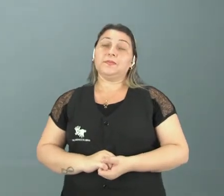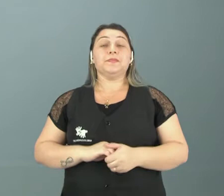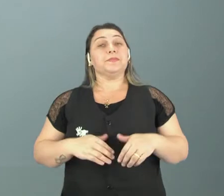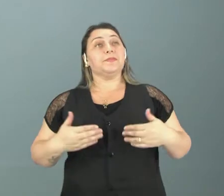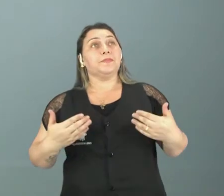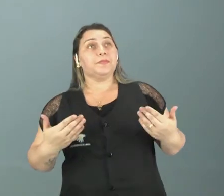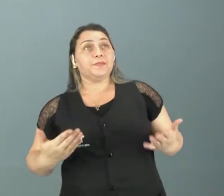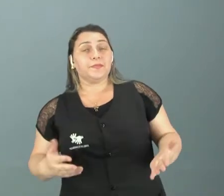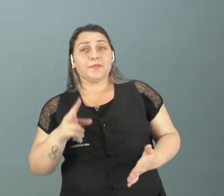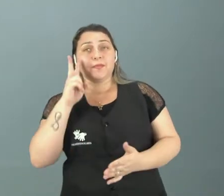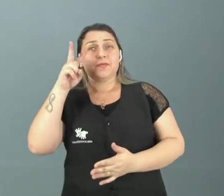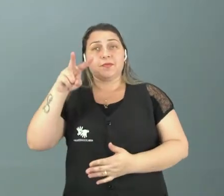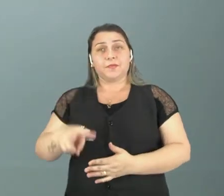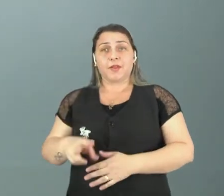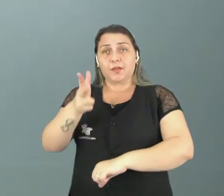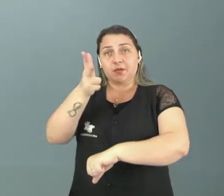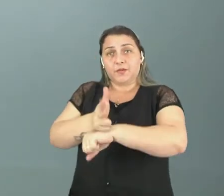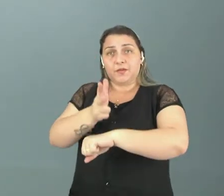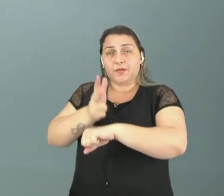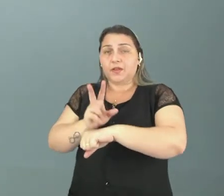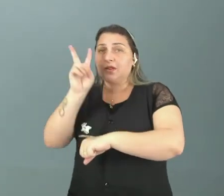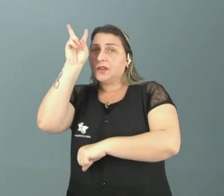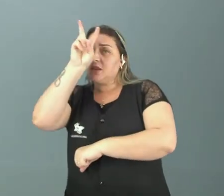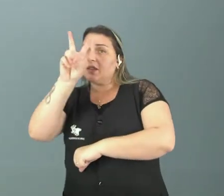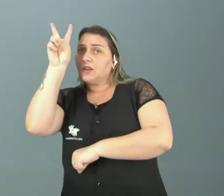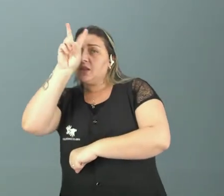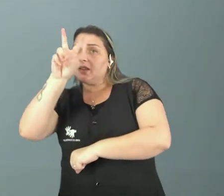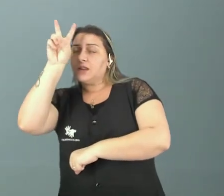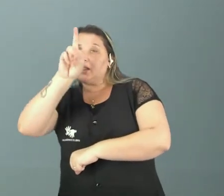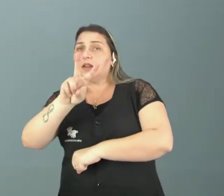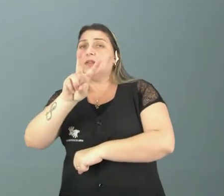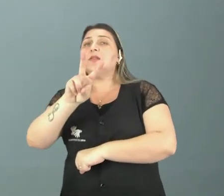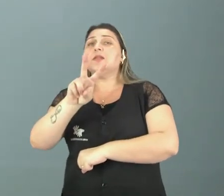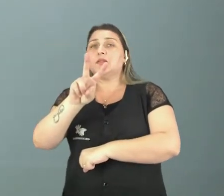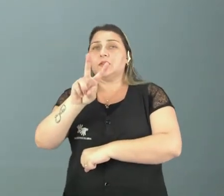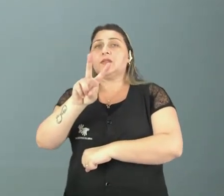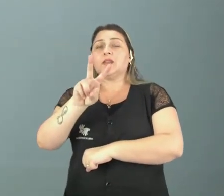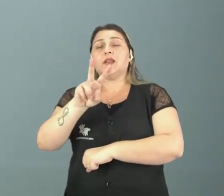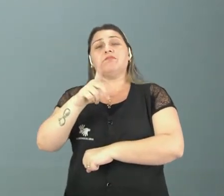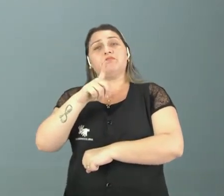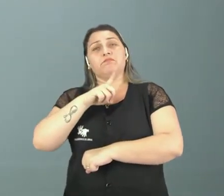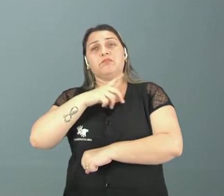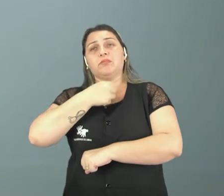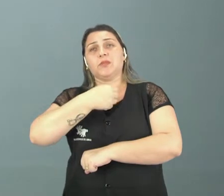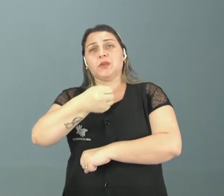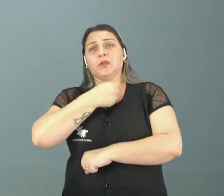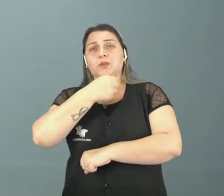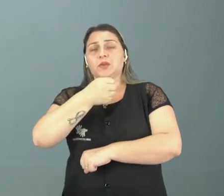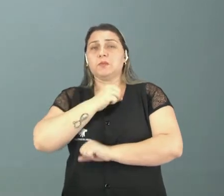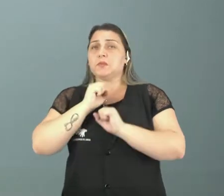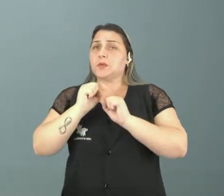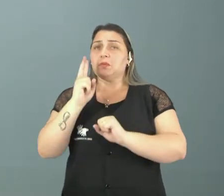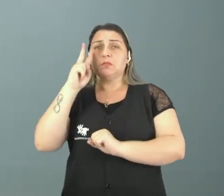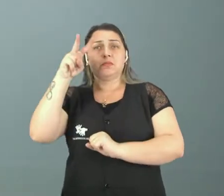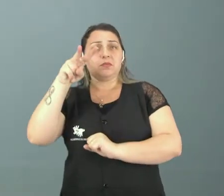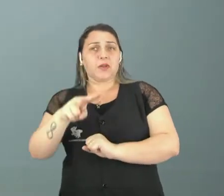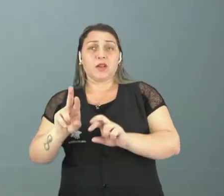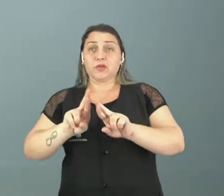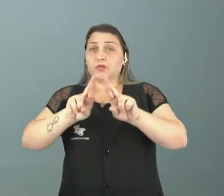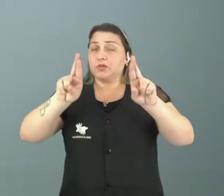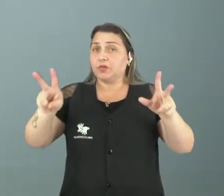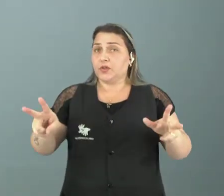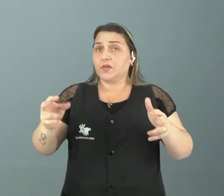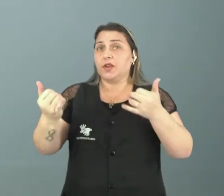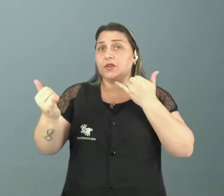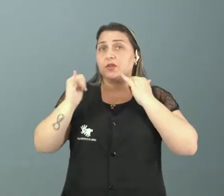Então, vocês viram aí no vídeo, nós relembramos as partes que compõem uma reportagem e também podemos ver a diferença